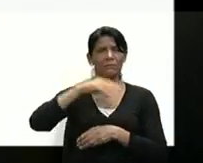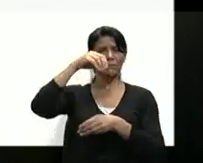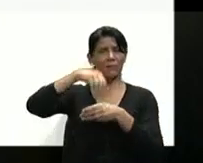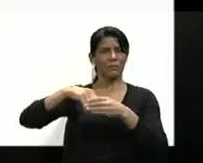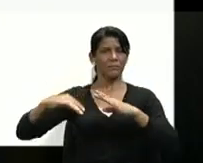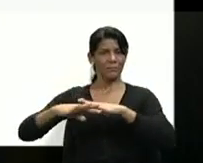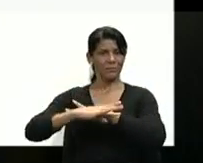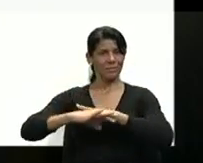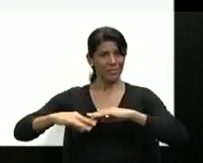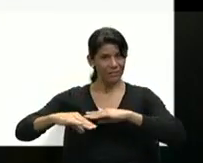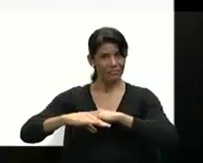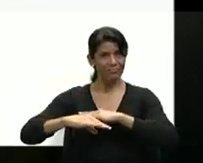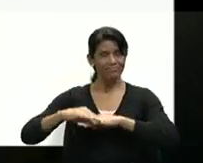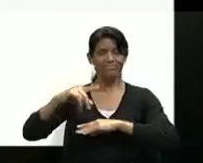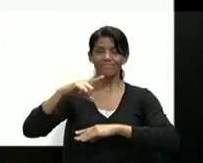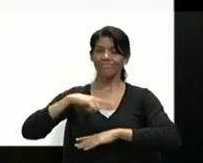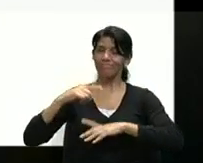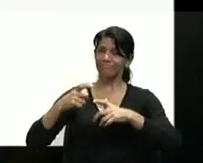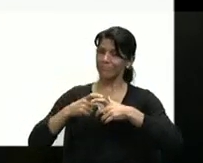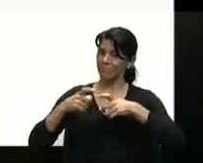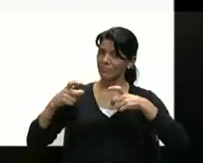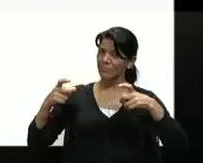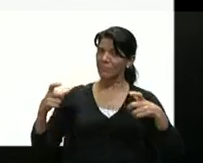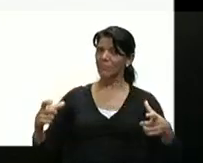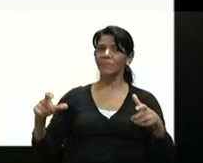urbana, né, nós temos um aumento